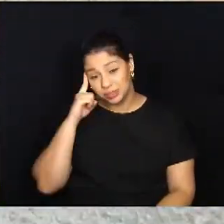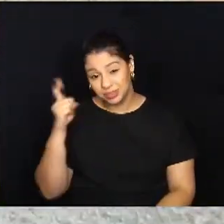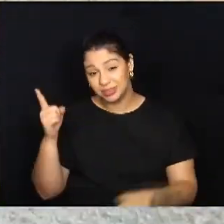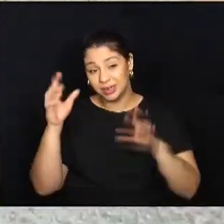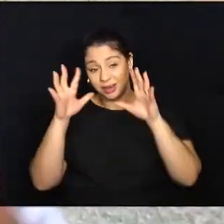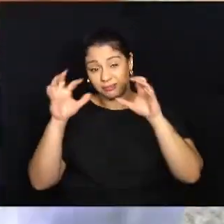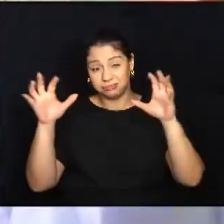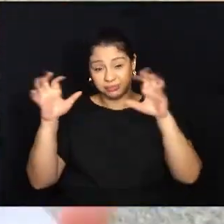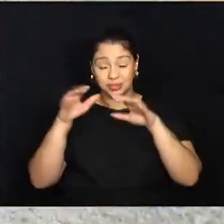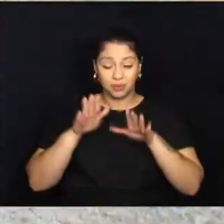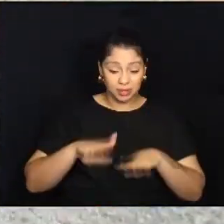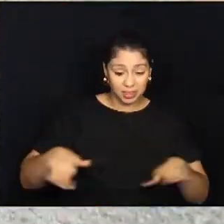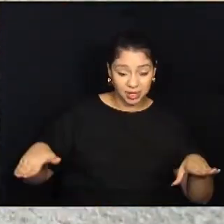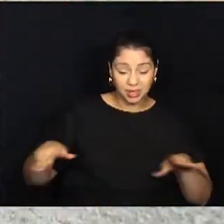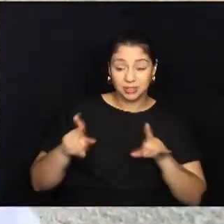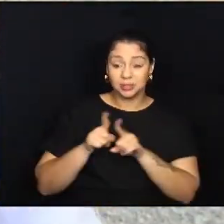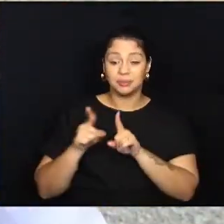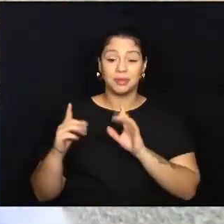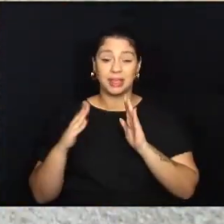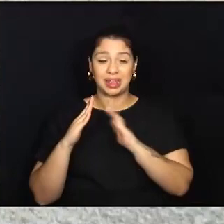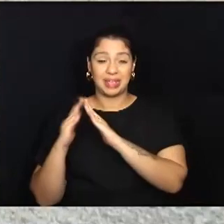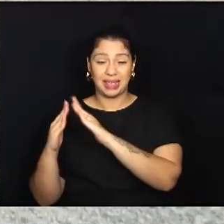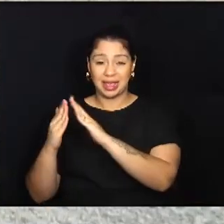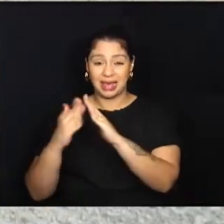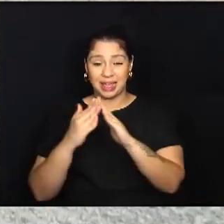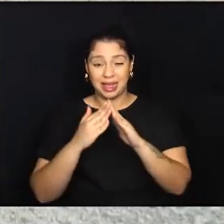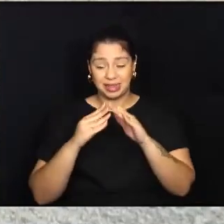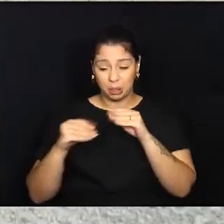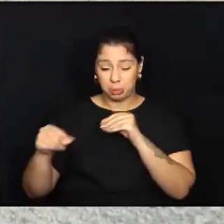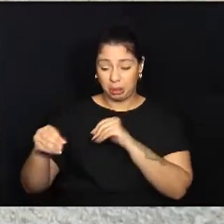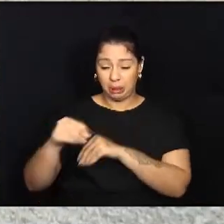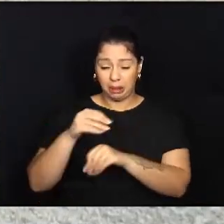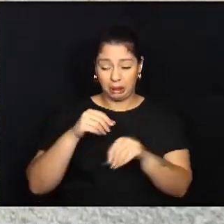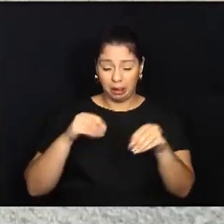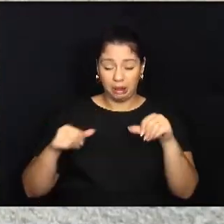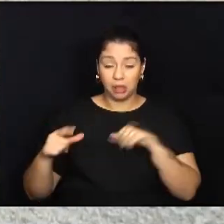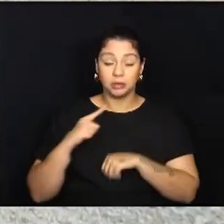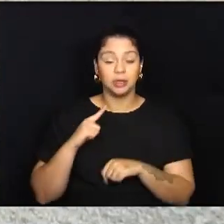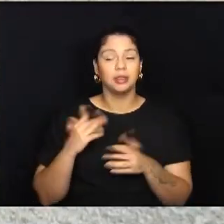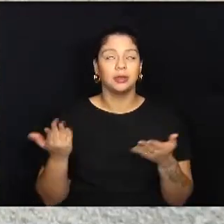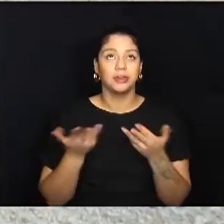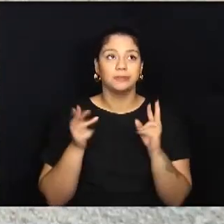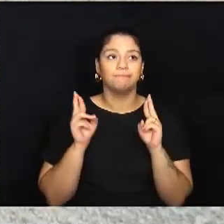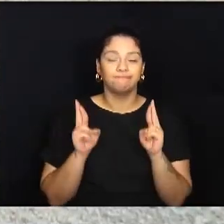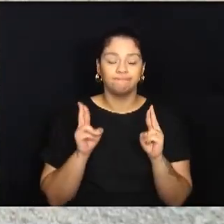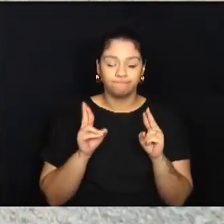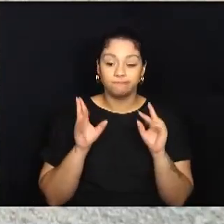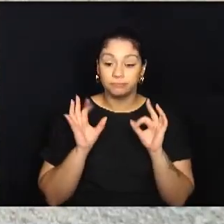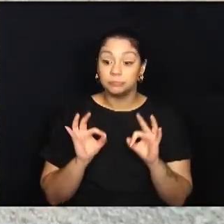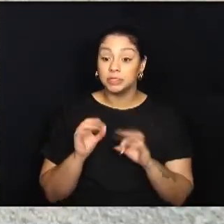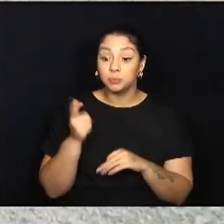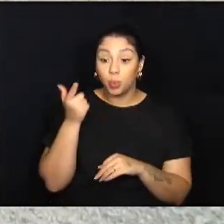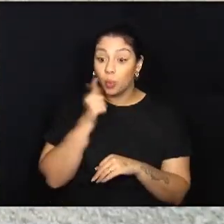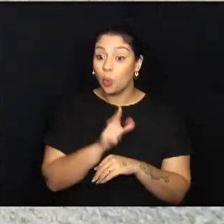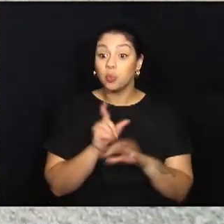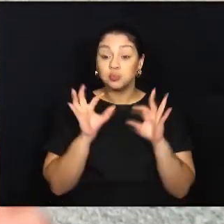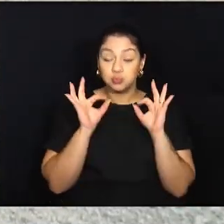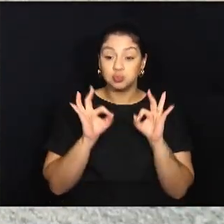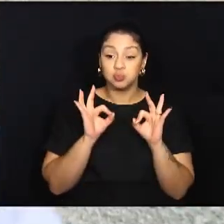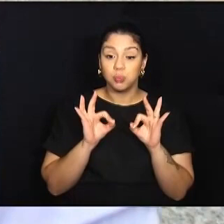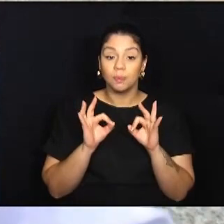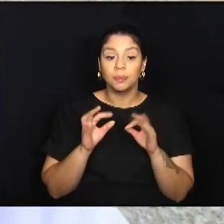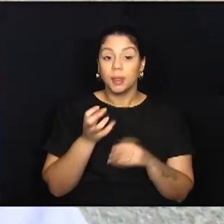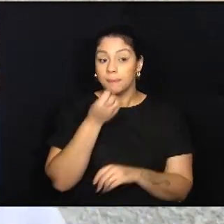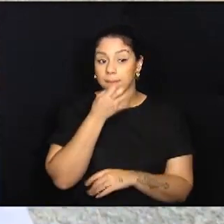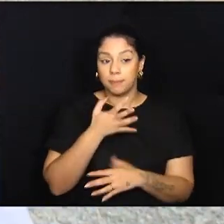nossas crianças, nossas casas ficam tudo cheio de pó. Então a nossa esperança agora é que realmente a gente possa conquistar isso para o